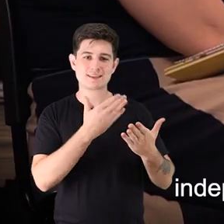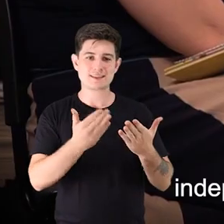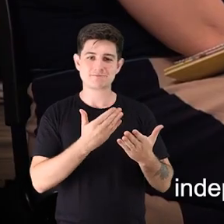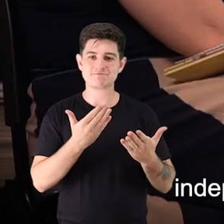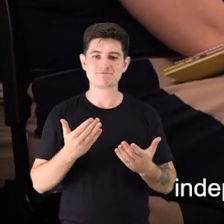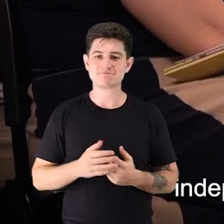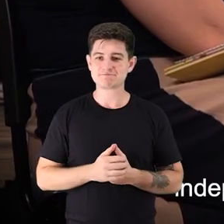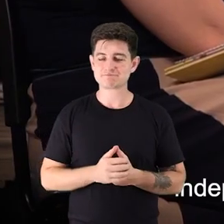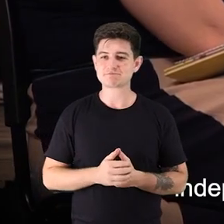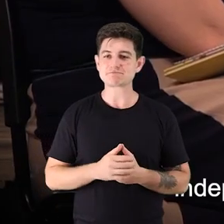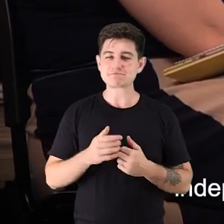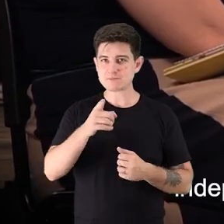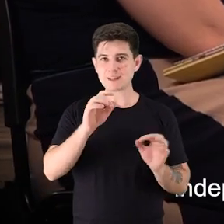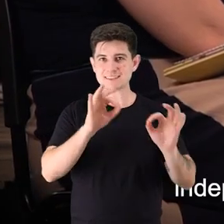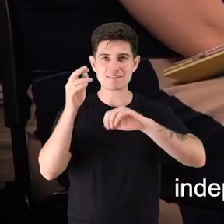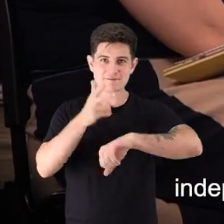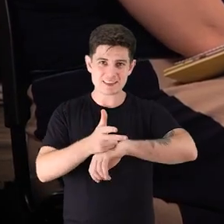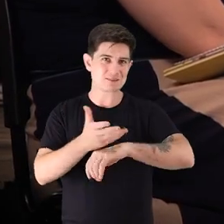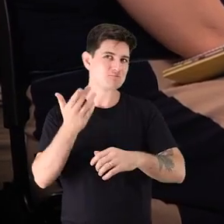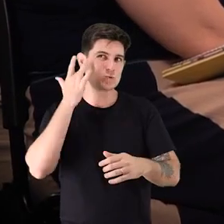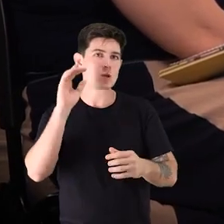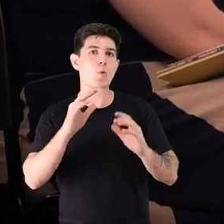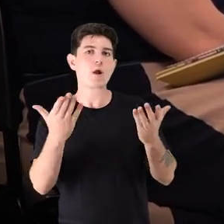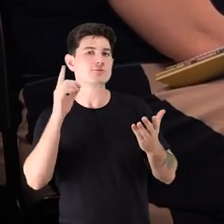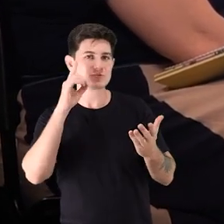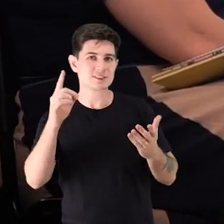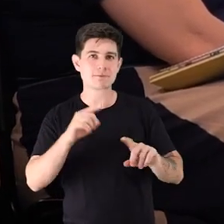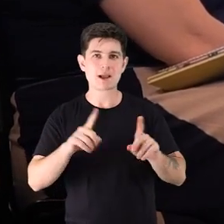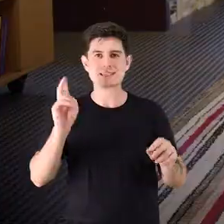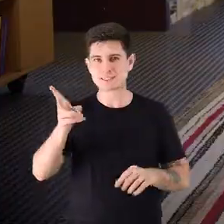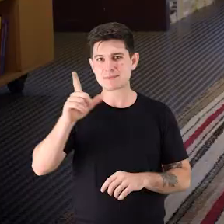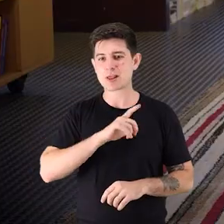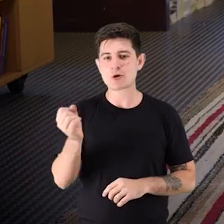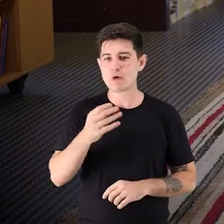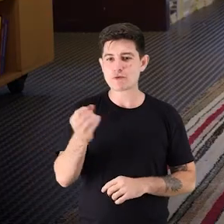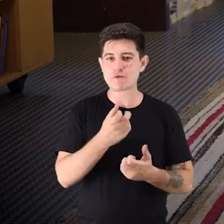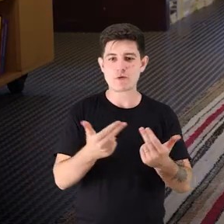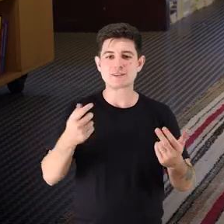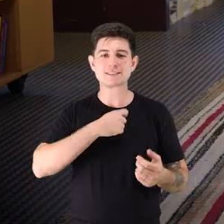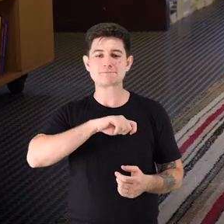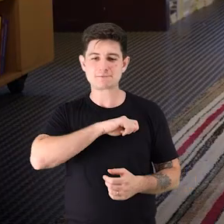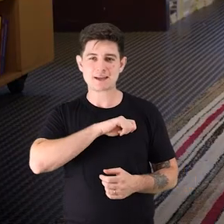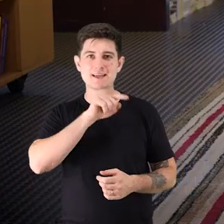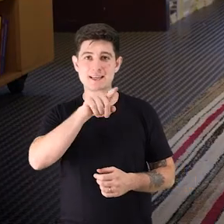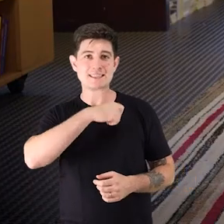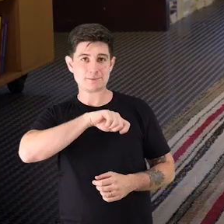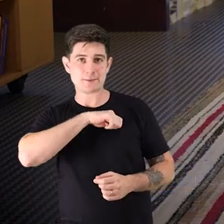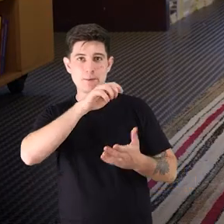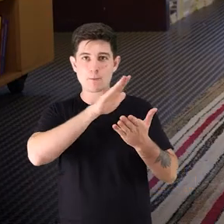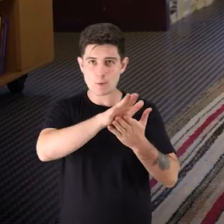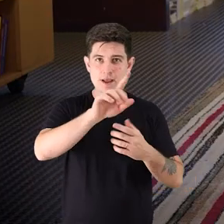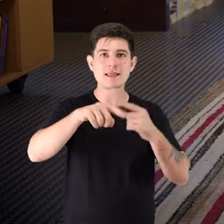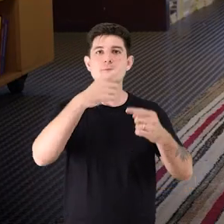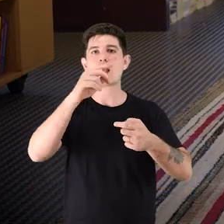né? Independente da data aqui que as pessoas verem aqui o vídeo, eu sempre estou publicando coisas novas na Espanha, depois, enfim, é só procurar. E da